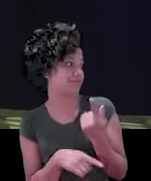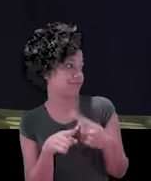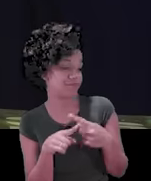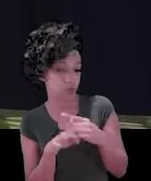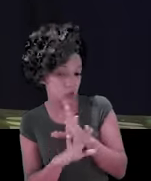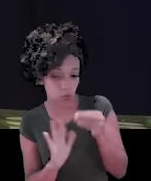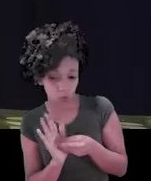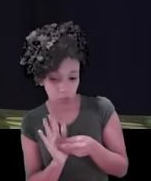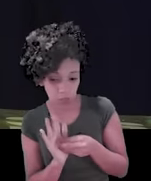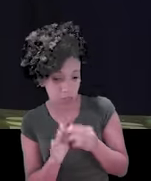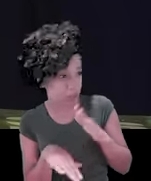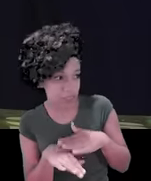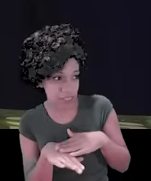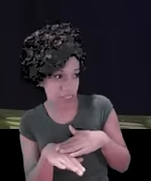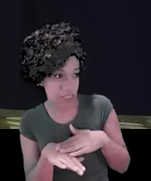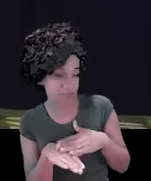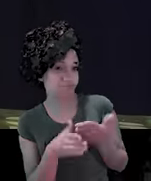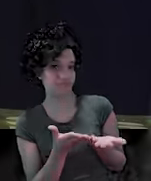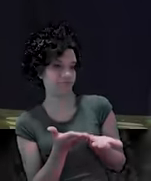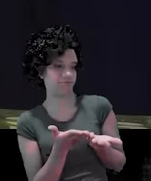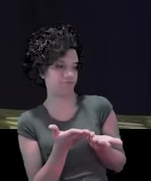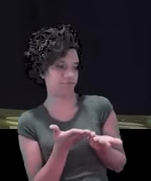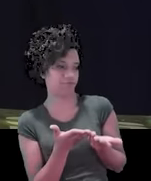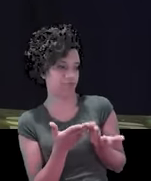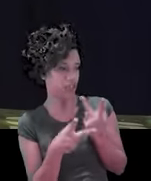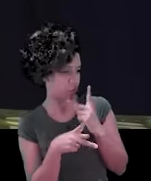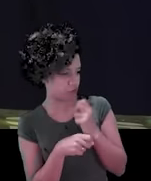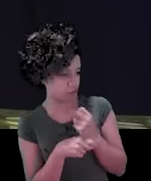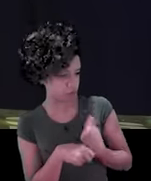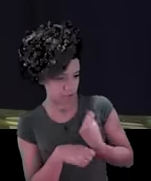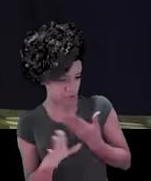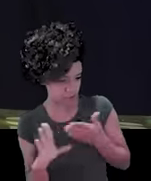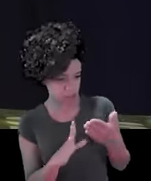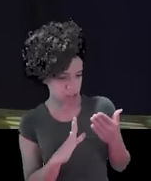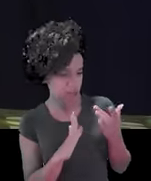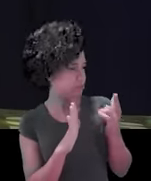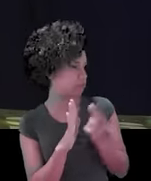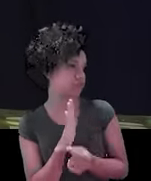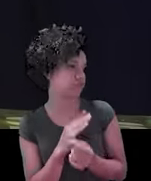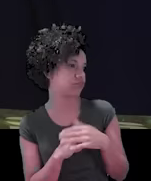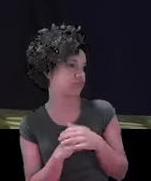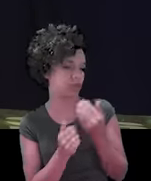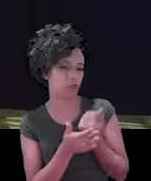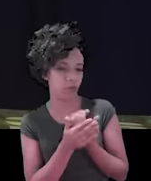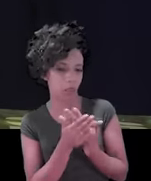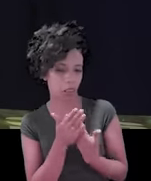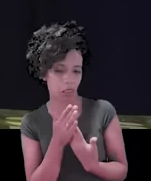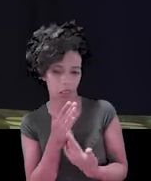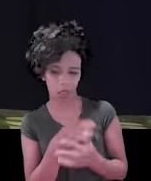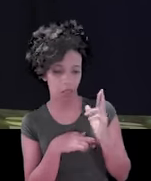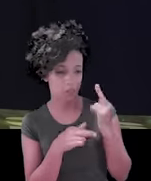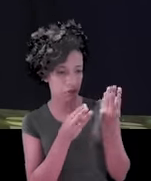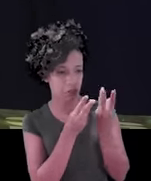que me fazia E se fosse para passar por aquilo aí tá vindo embora e os